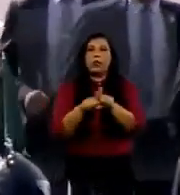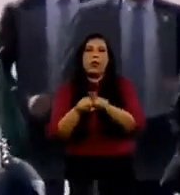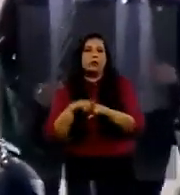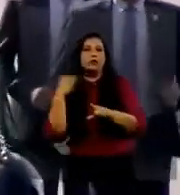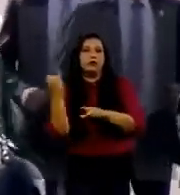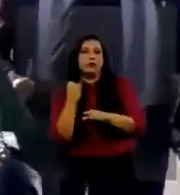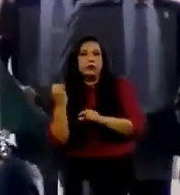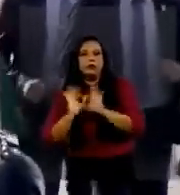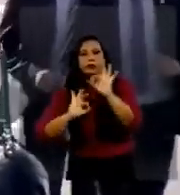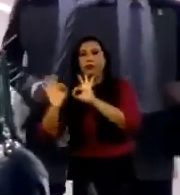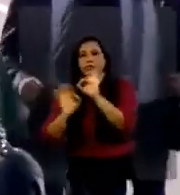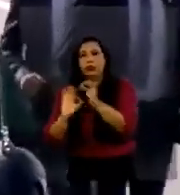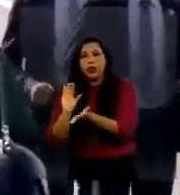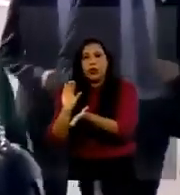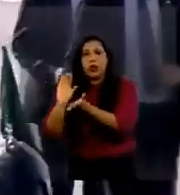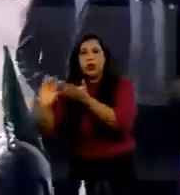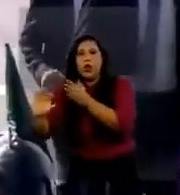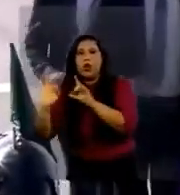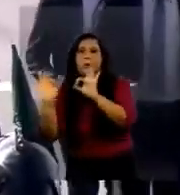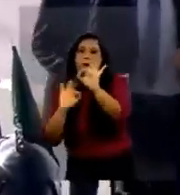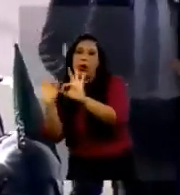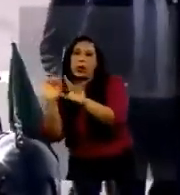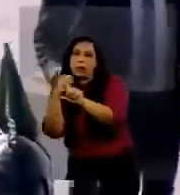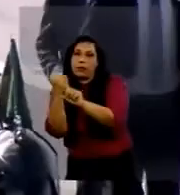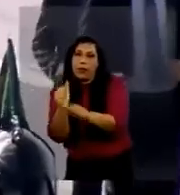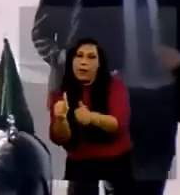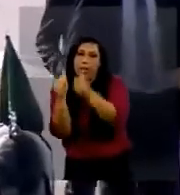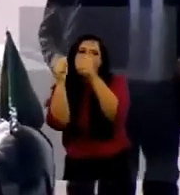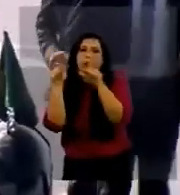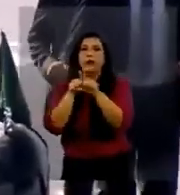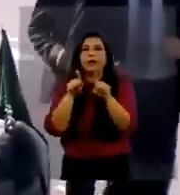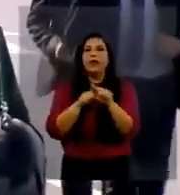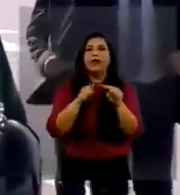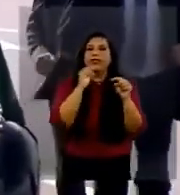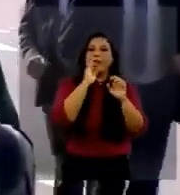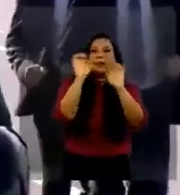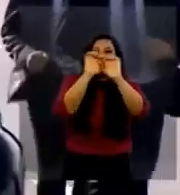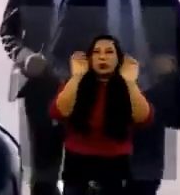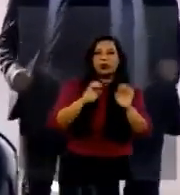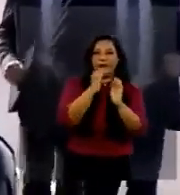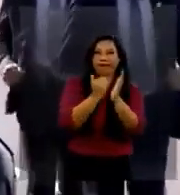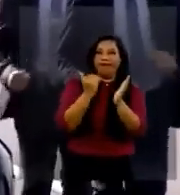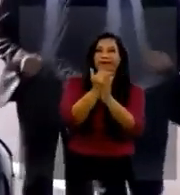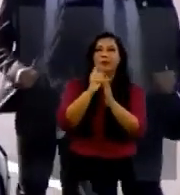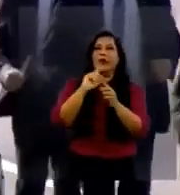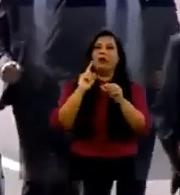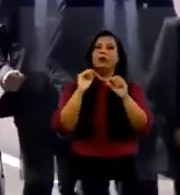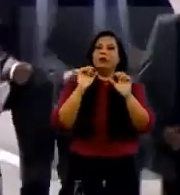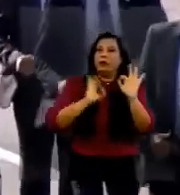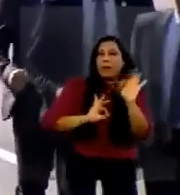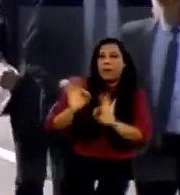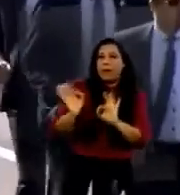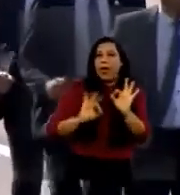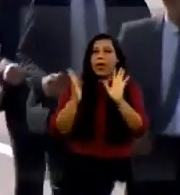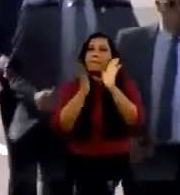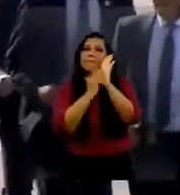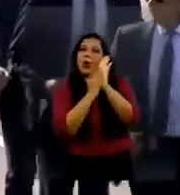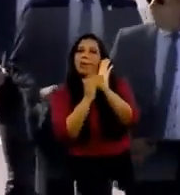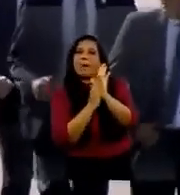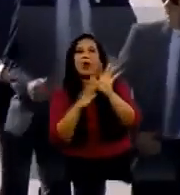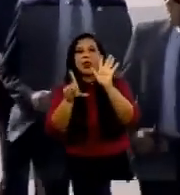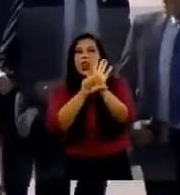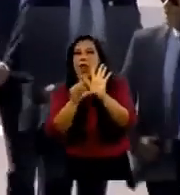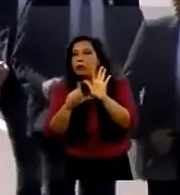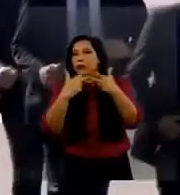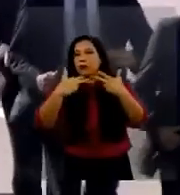e aprimoramento de programas sociais, eliminação de estruturas que se sobreponham, elaboração de propostas